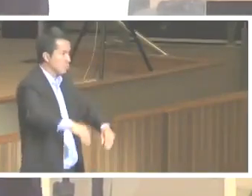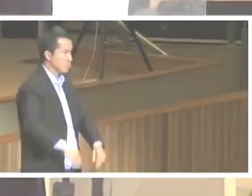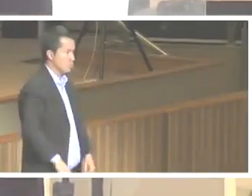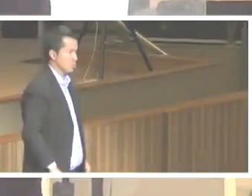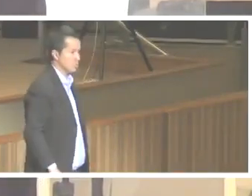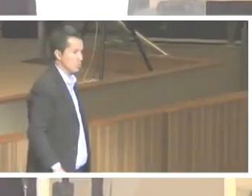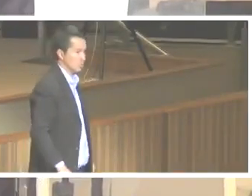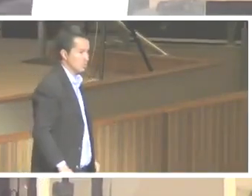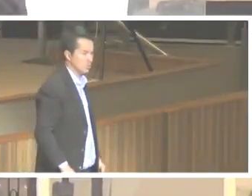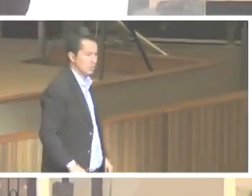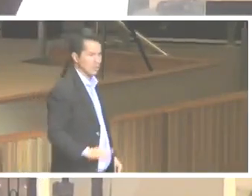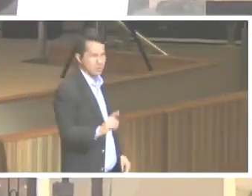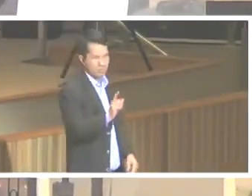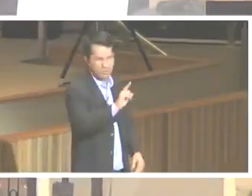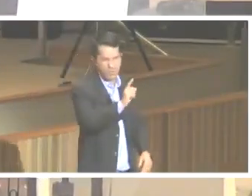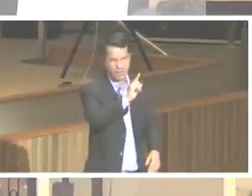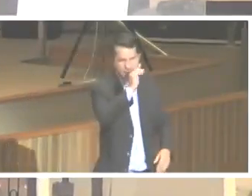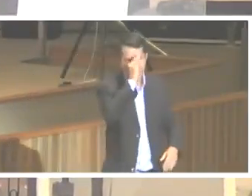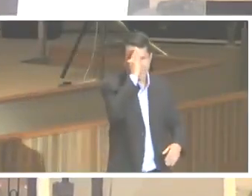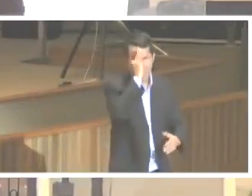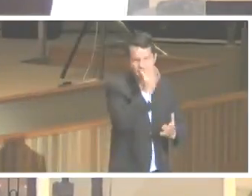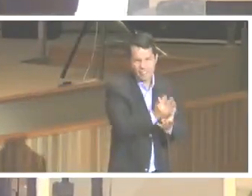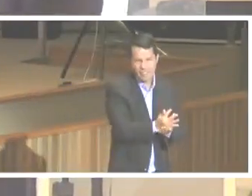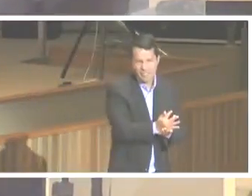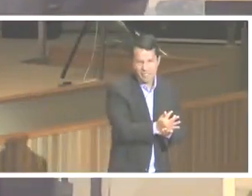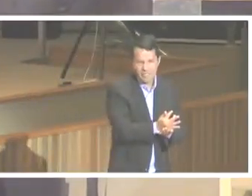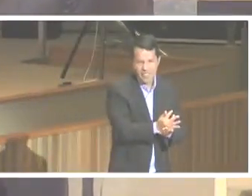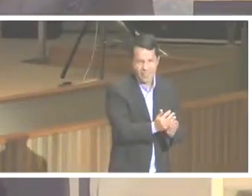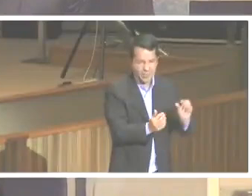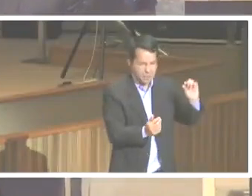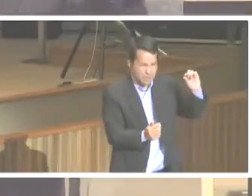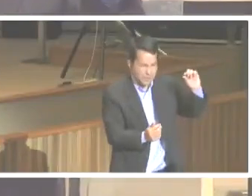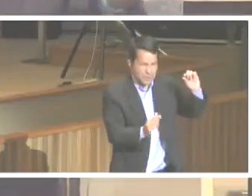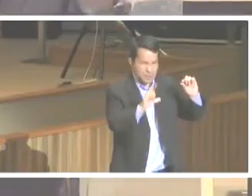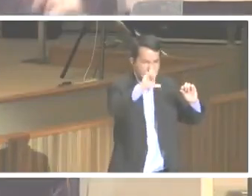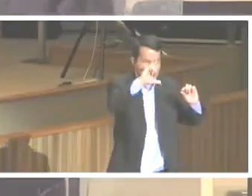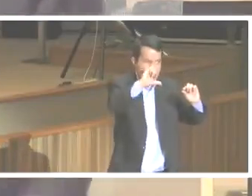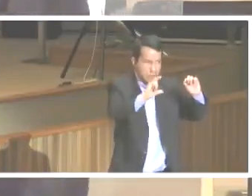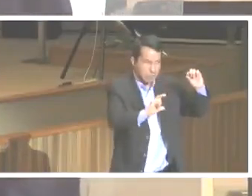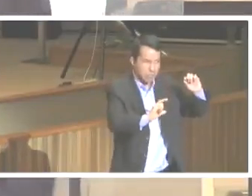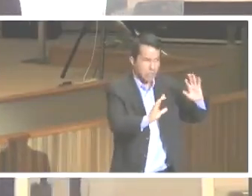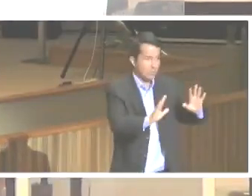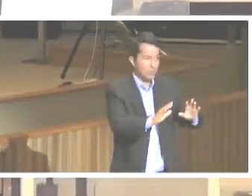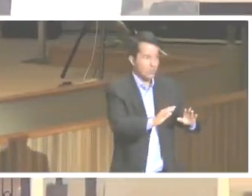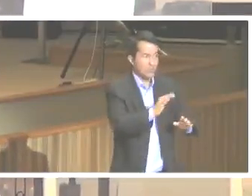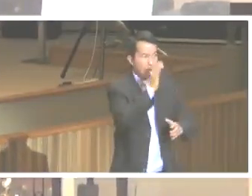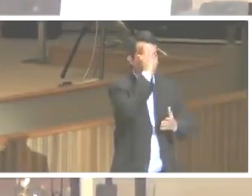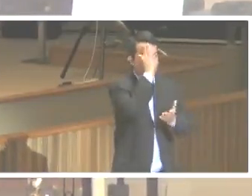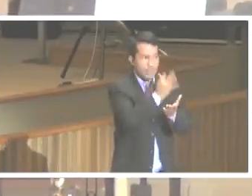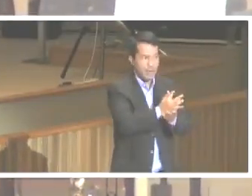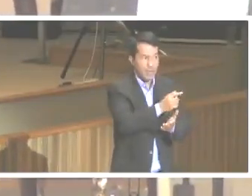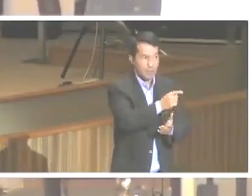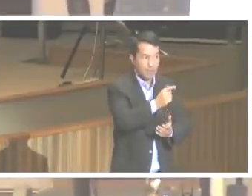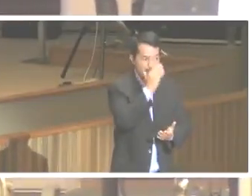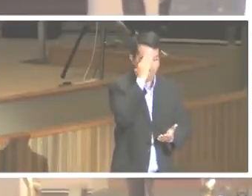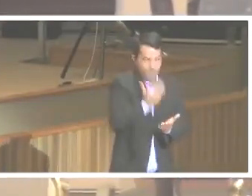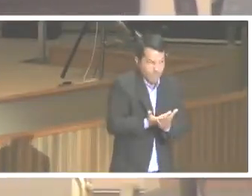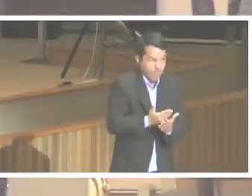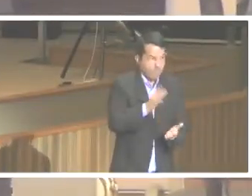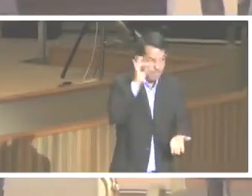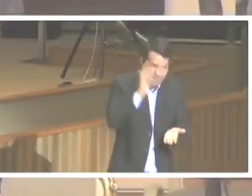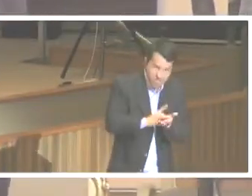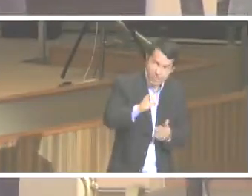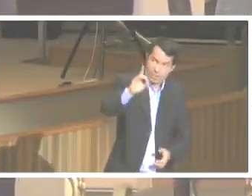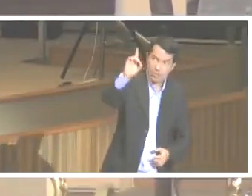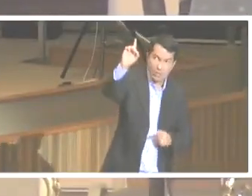crê diante dos seus olhos qual é o tamanho do seu deus a segunda coisa que eu queria